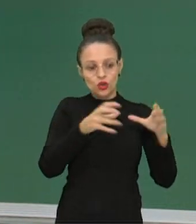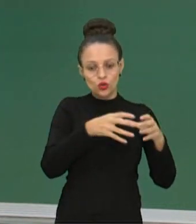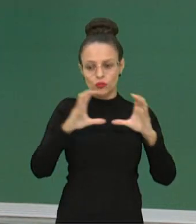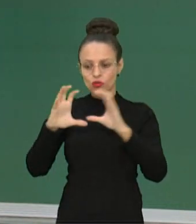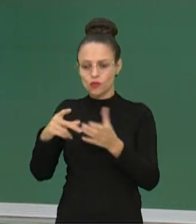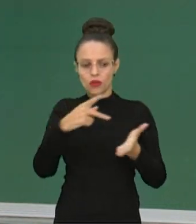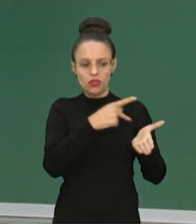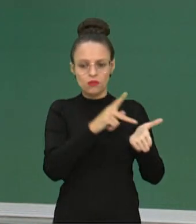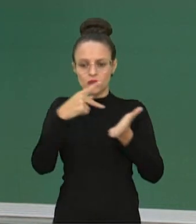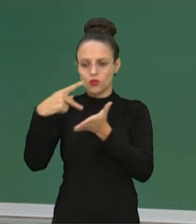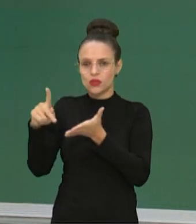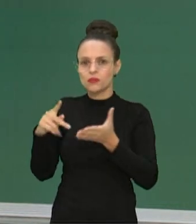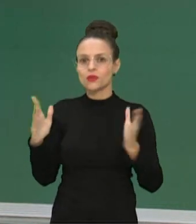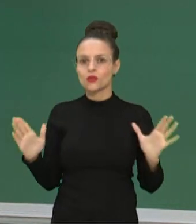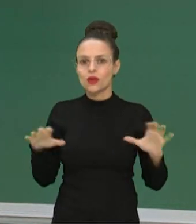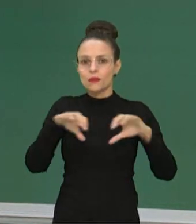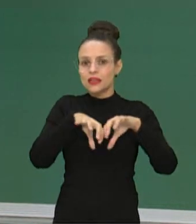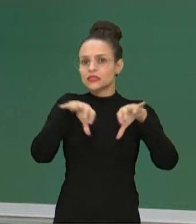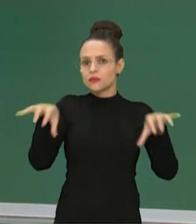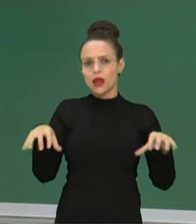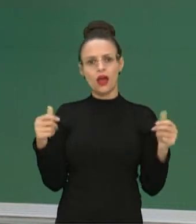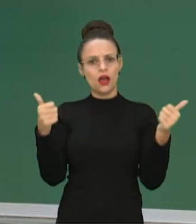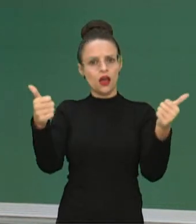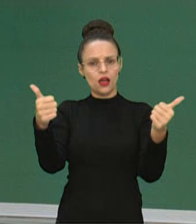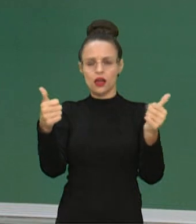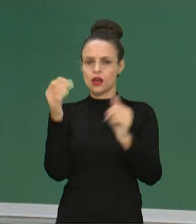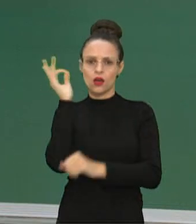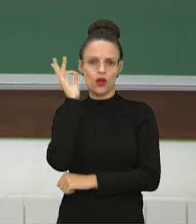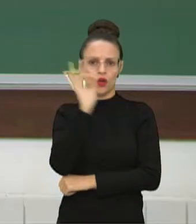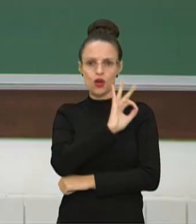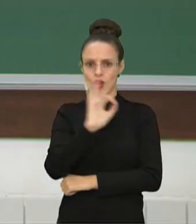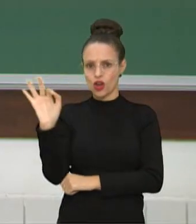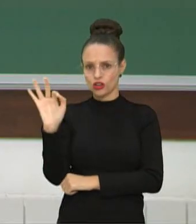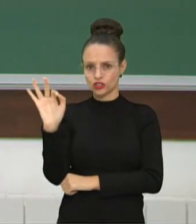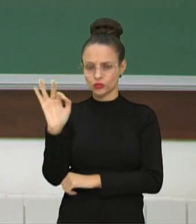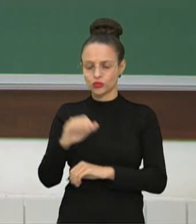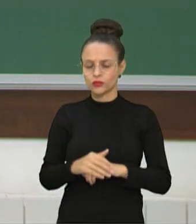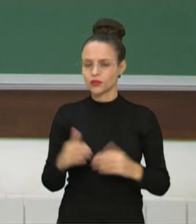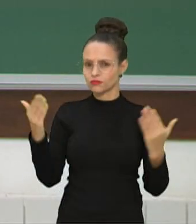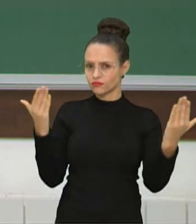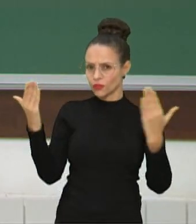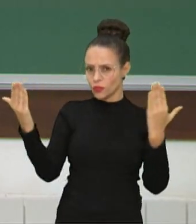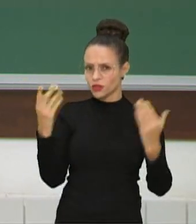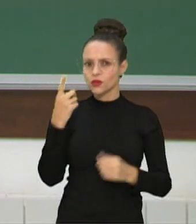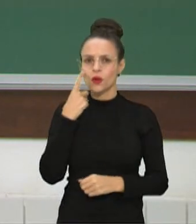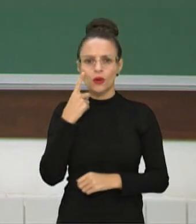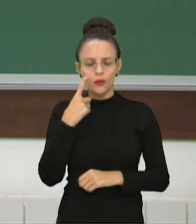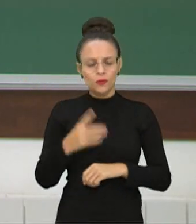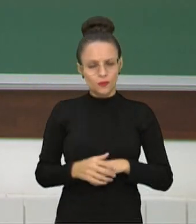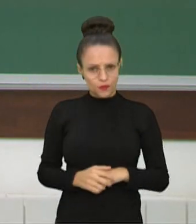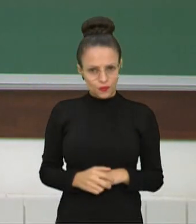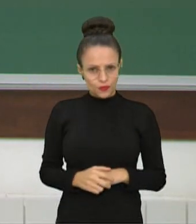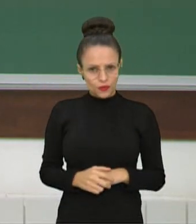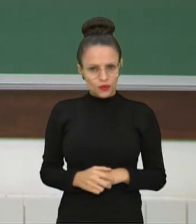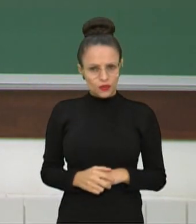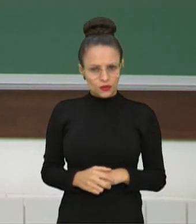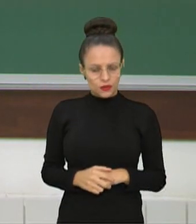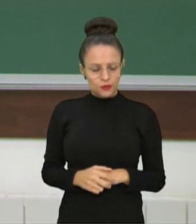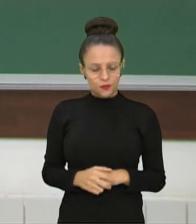Mas enquanto eles estavam separados, ótimo. Uma analogia. Vamos aí